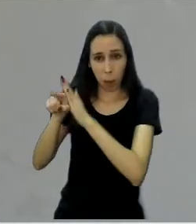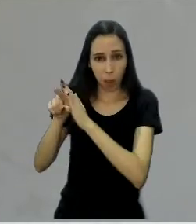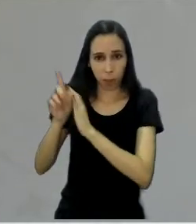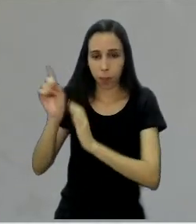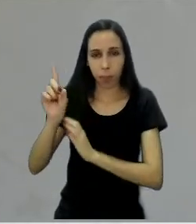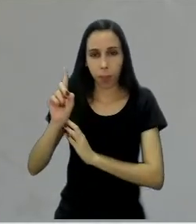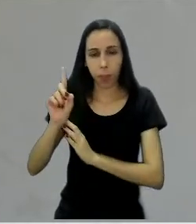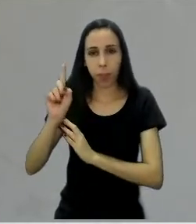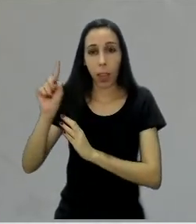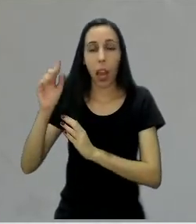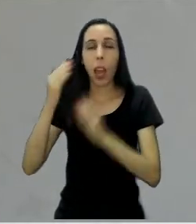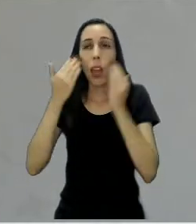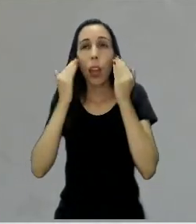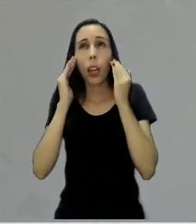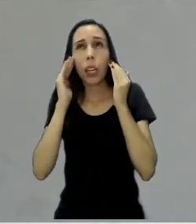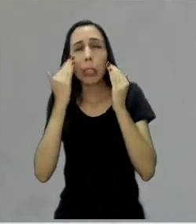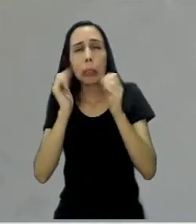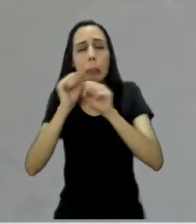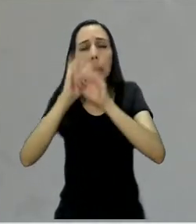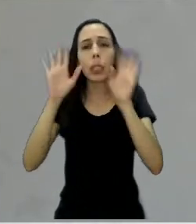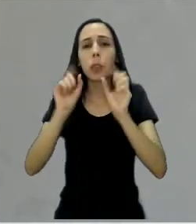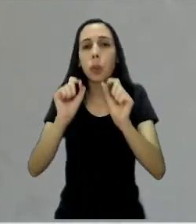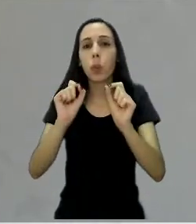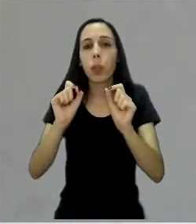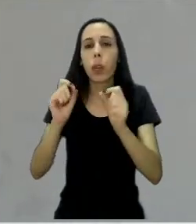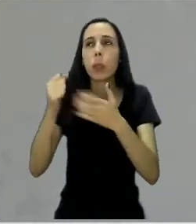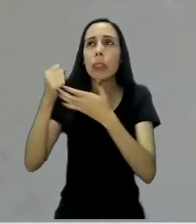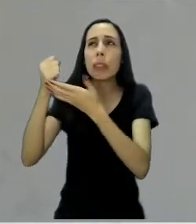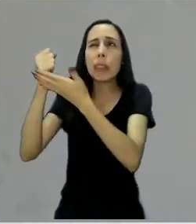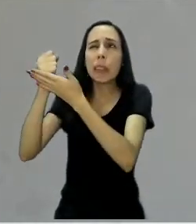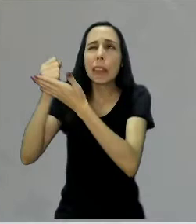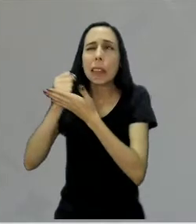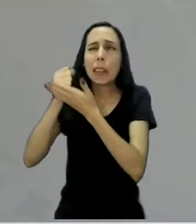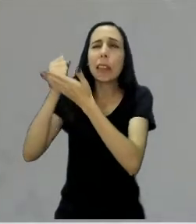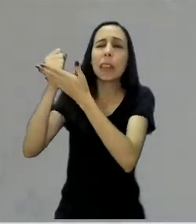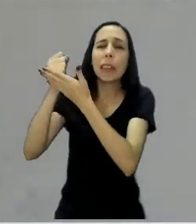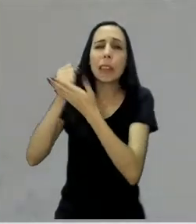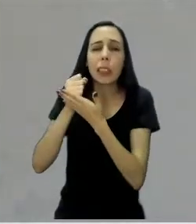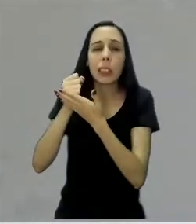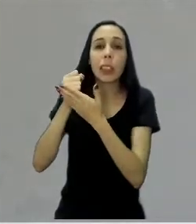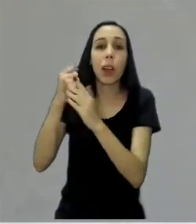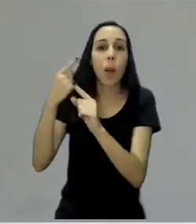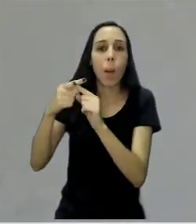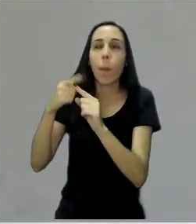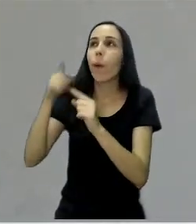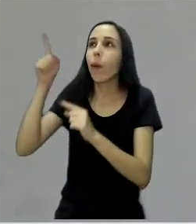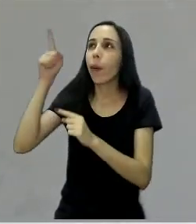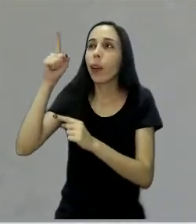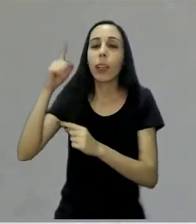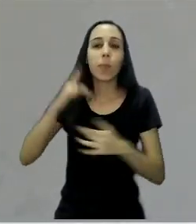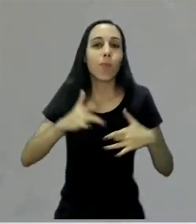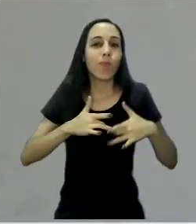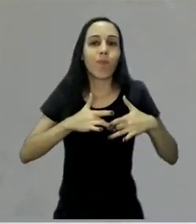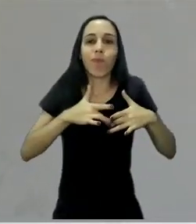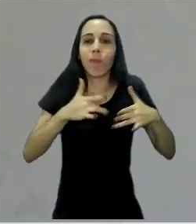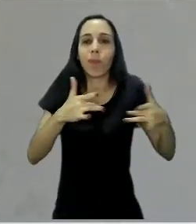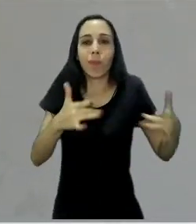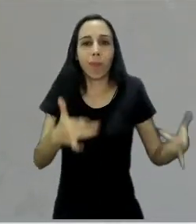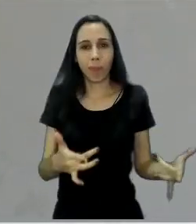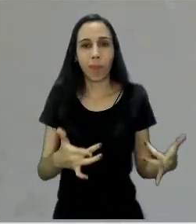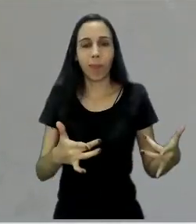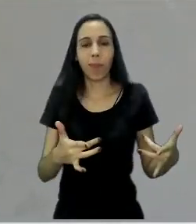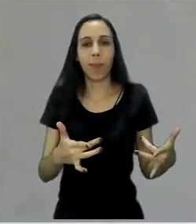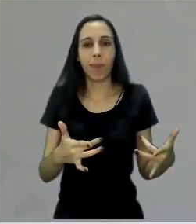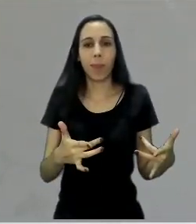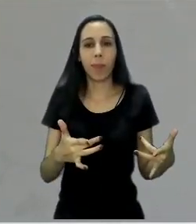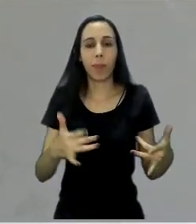pergunta. Ele a interpreta como um apelo, como um pedido de ajuda, porque Ele é cheio